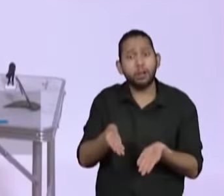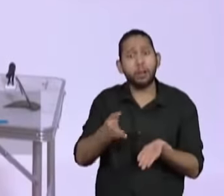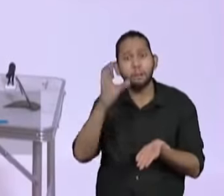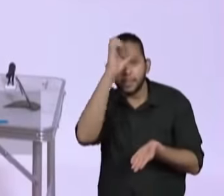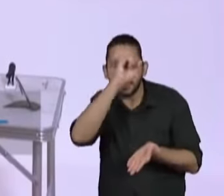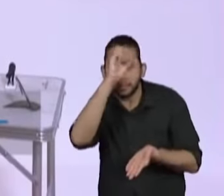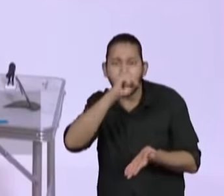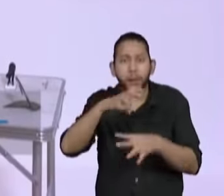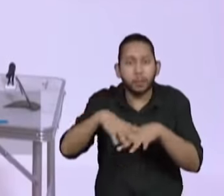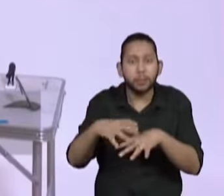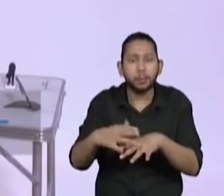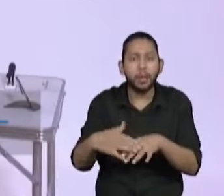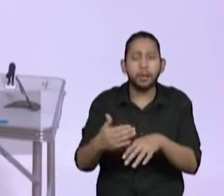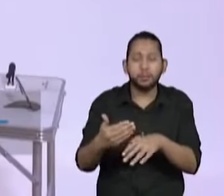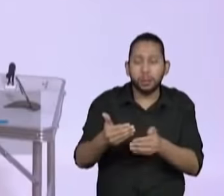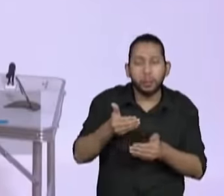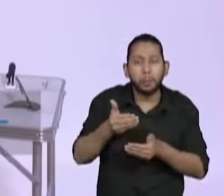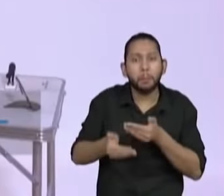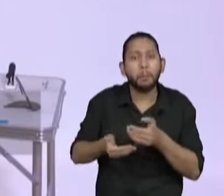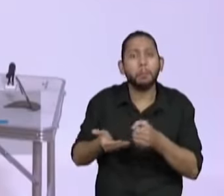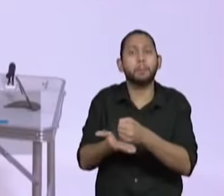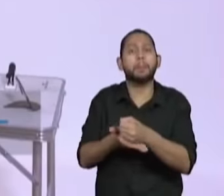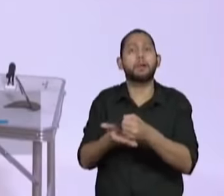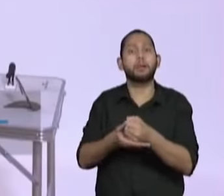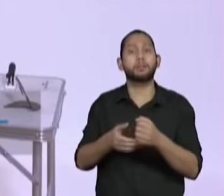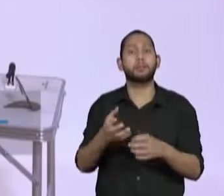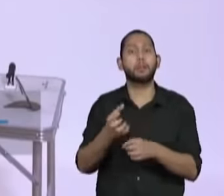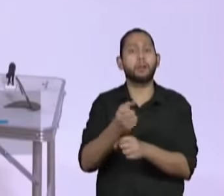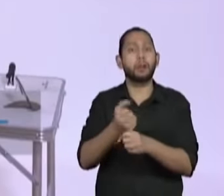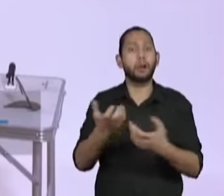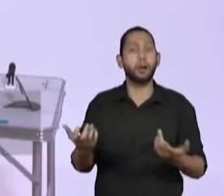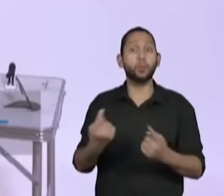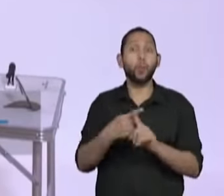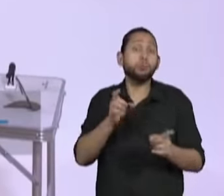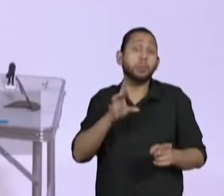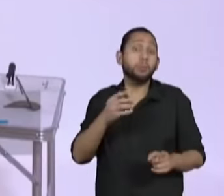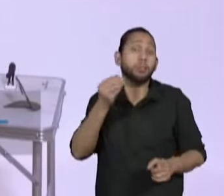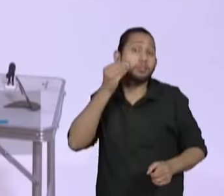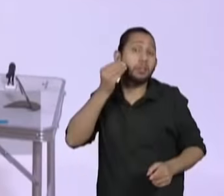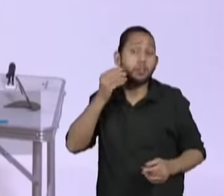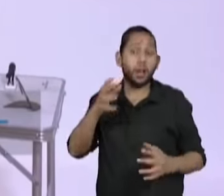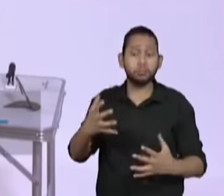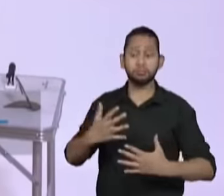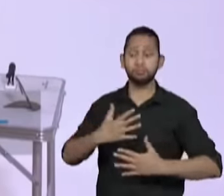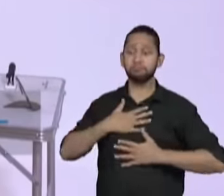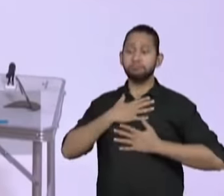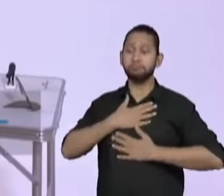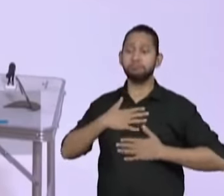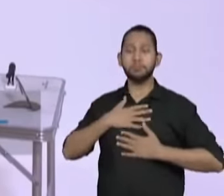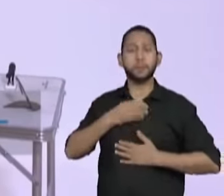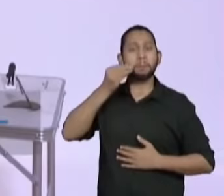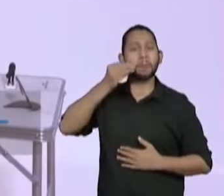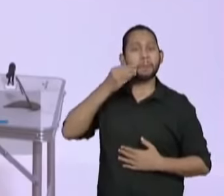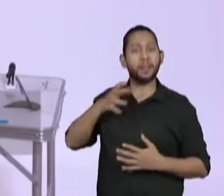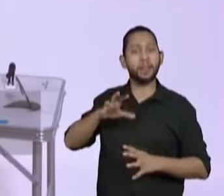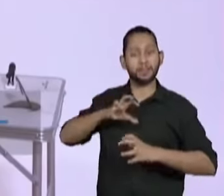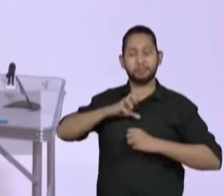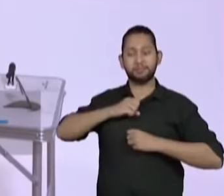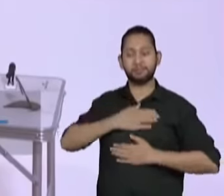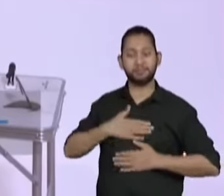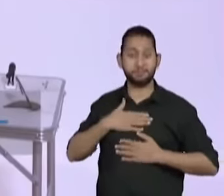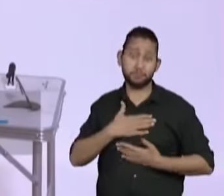matematicamente, para o cálculo, auxiliar no cálculo, ou para a simples fruição, né, a brincadeira em si, a gente percebe o quanto a geometria